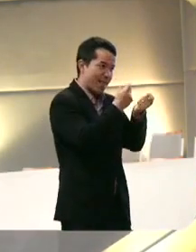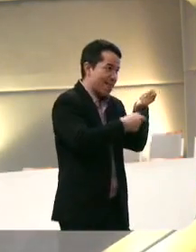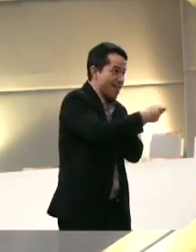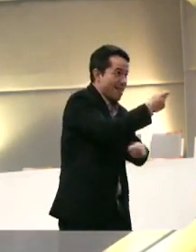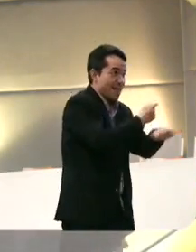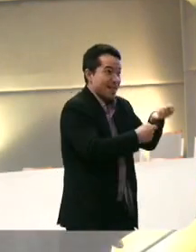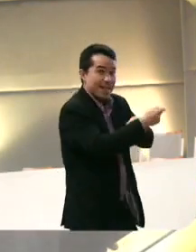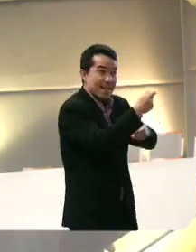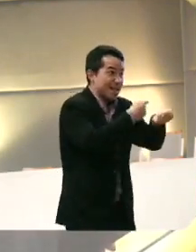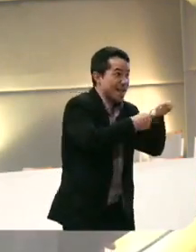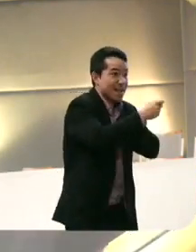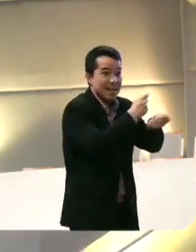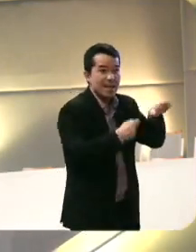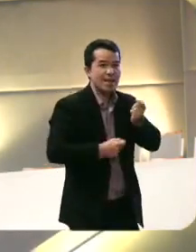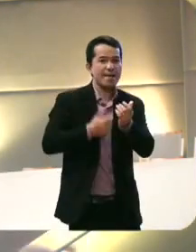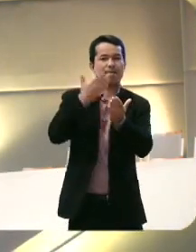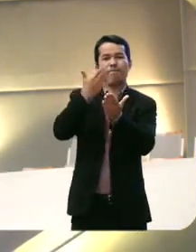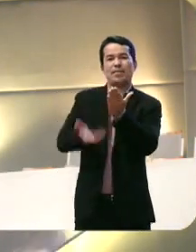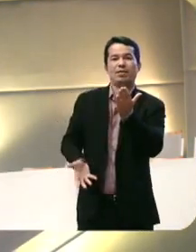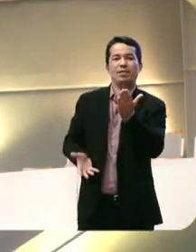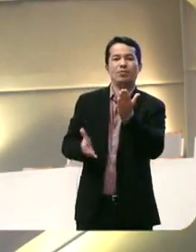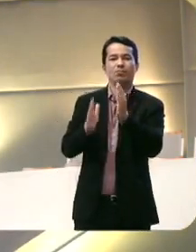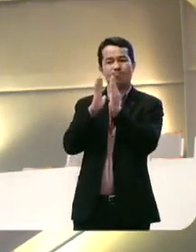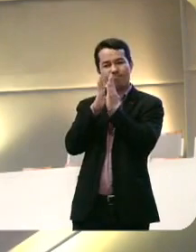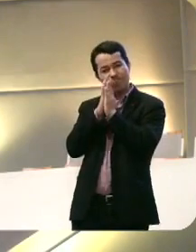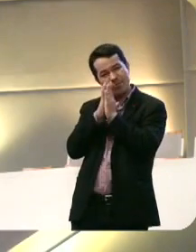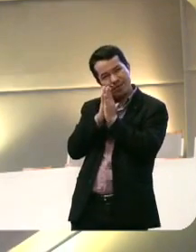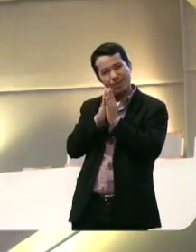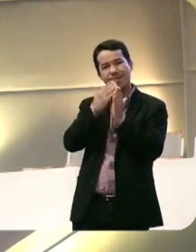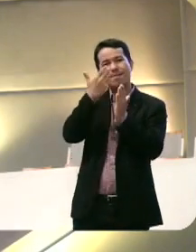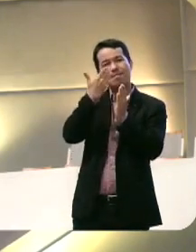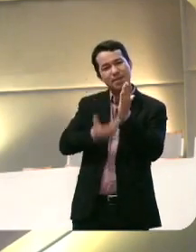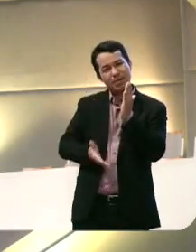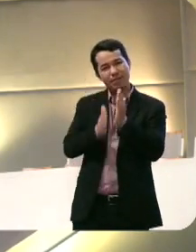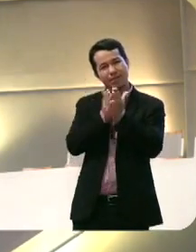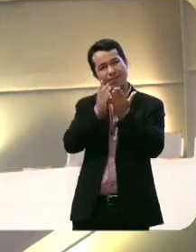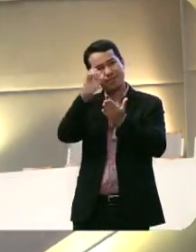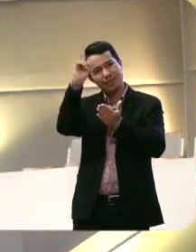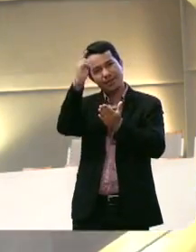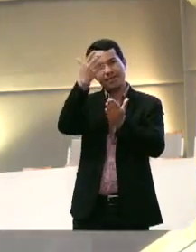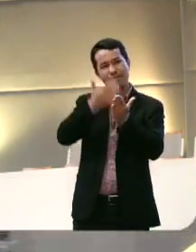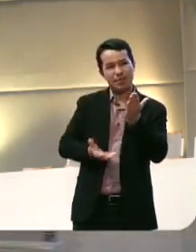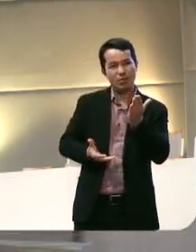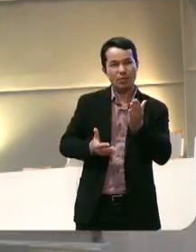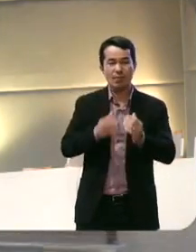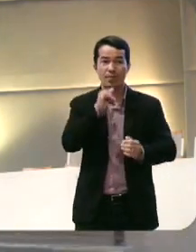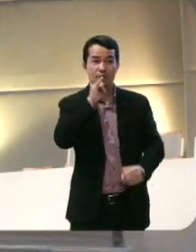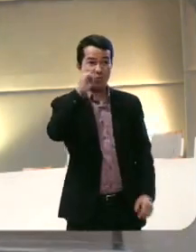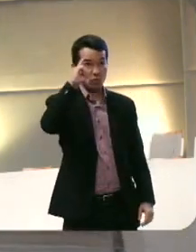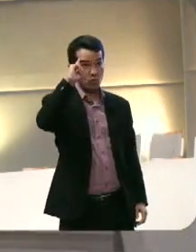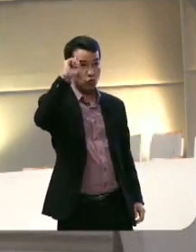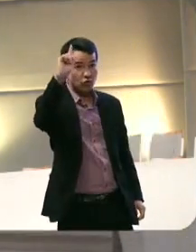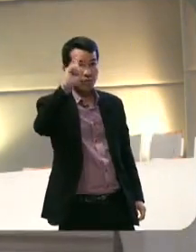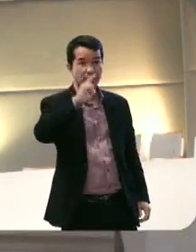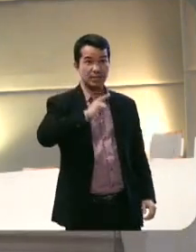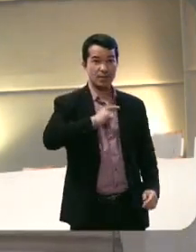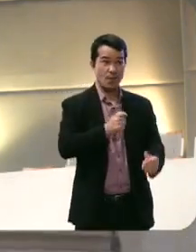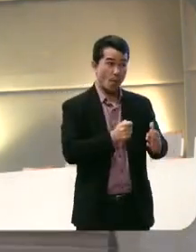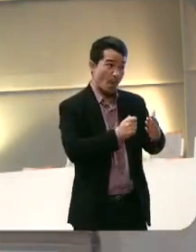muito tempo. E um dia o mercado estava bom. A moeda que eu tinha comprado estava